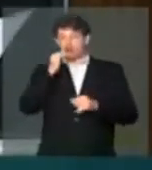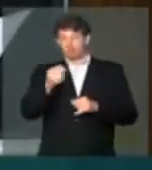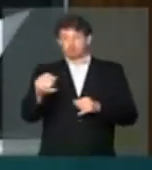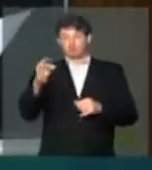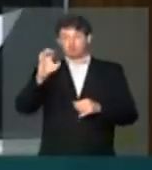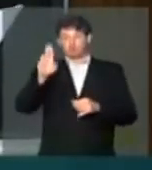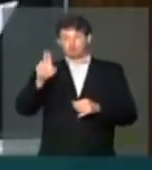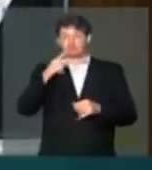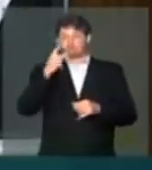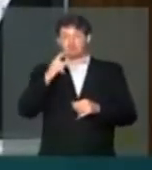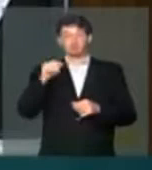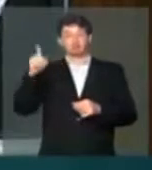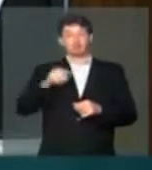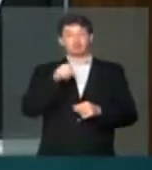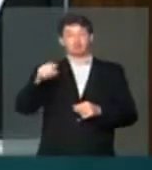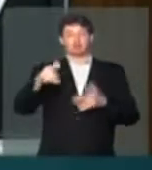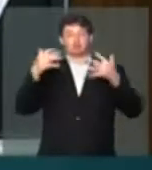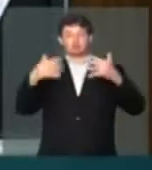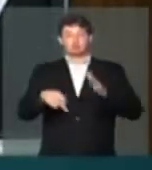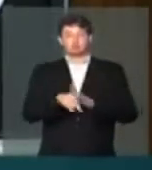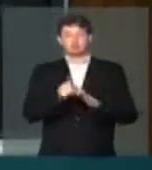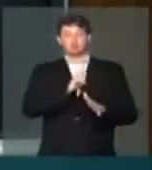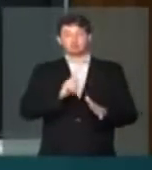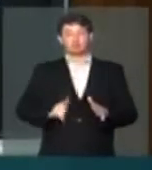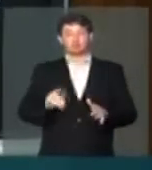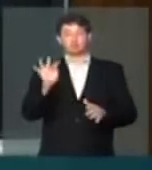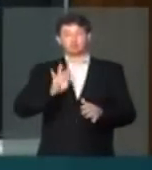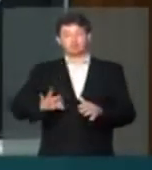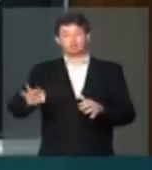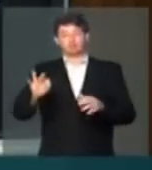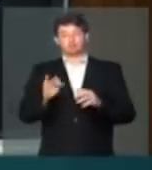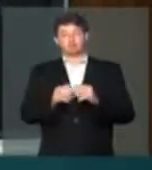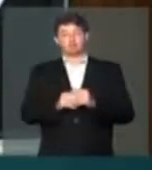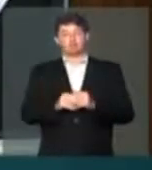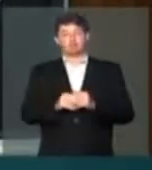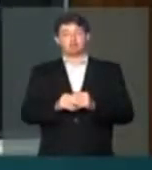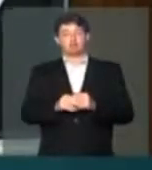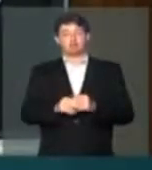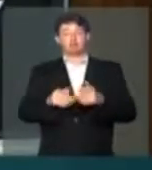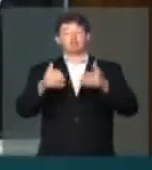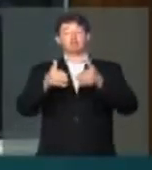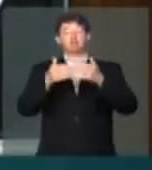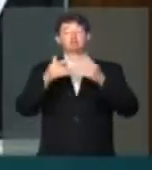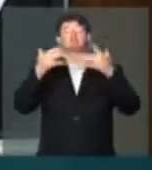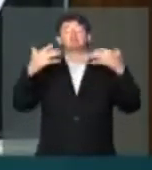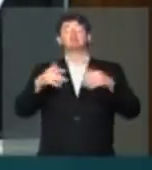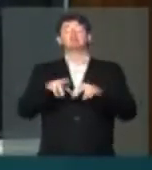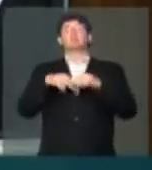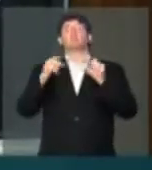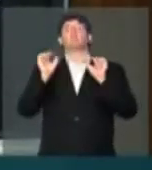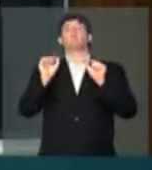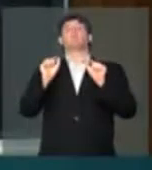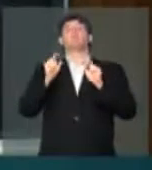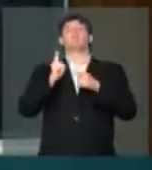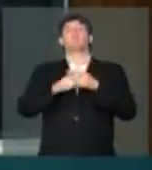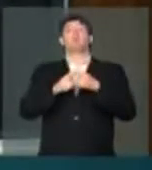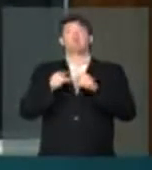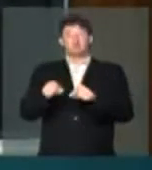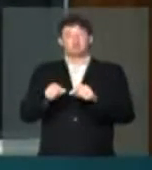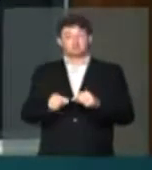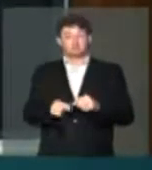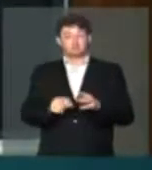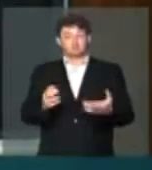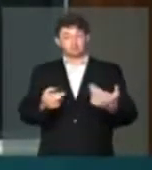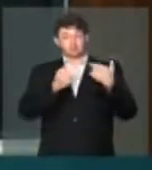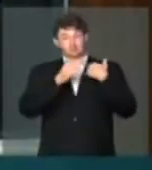o TCU rejeitou as justificativas do governo federal sobre a querela e exigiu explicações. Fiscalizar o cumprimento da Lei de